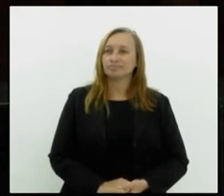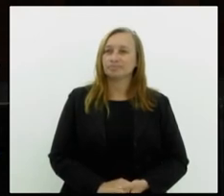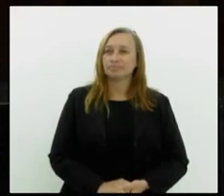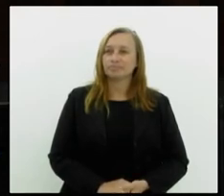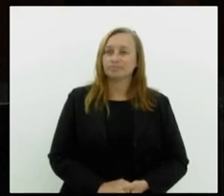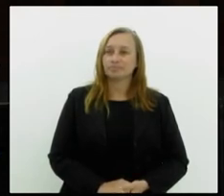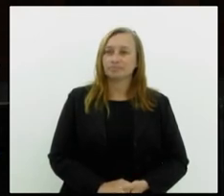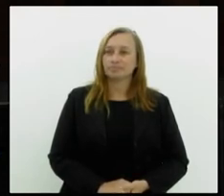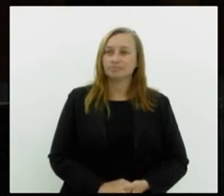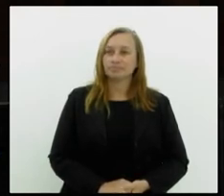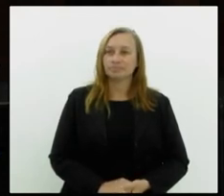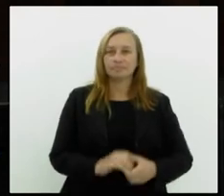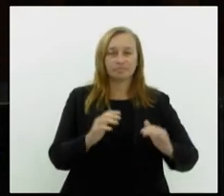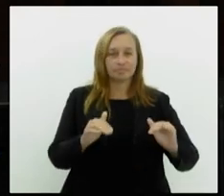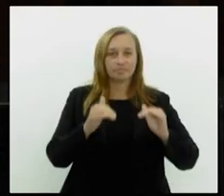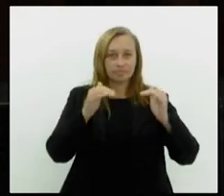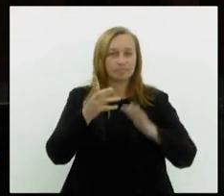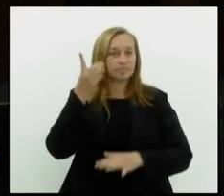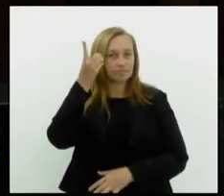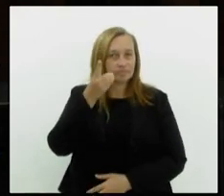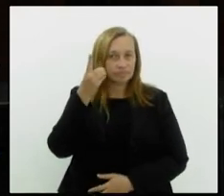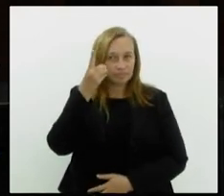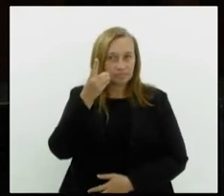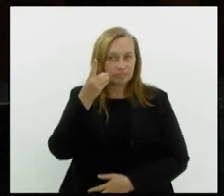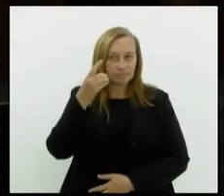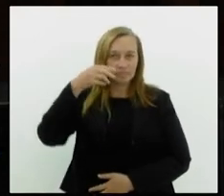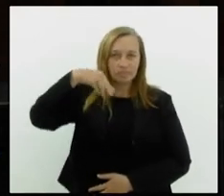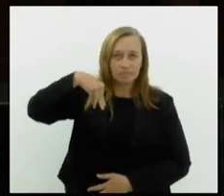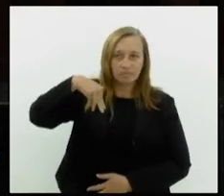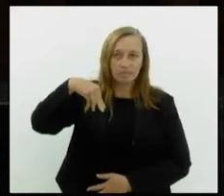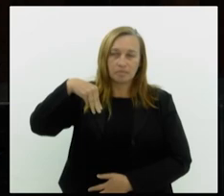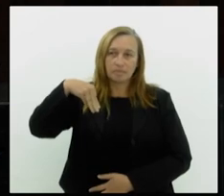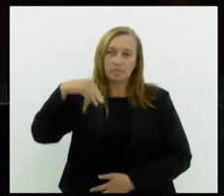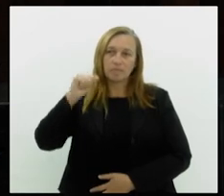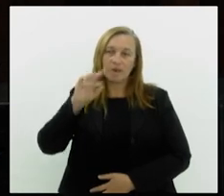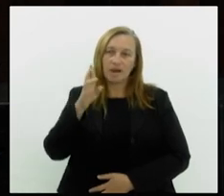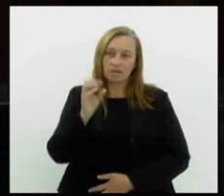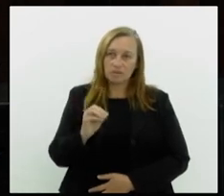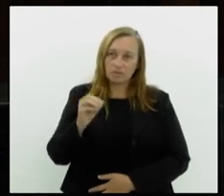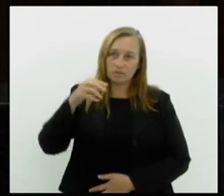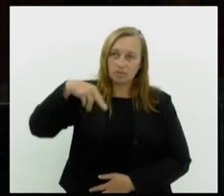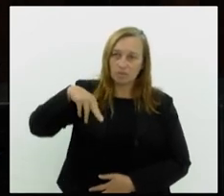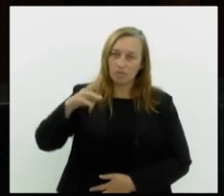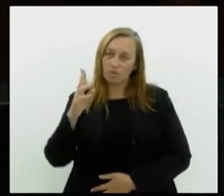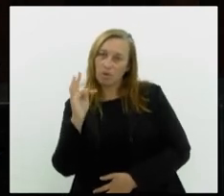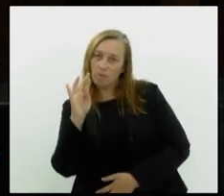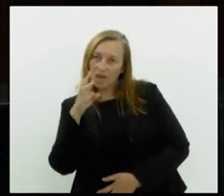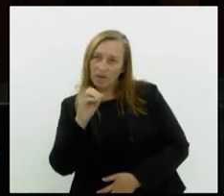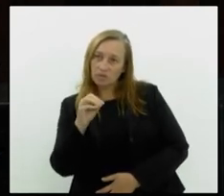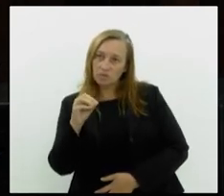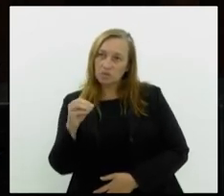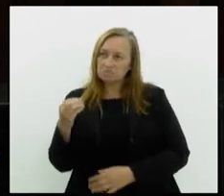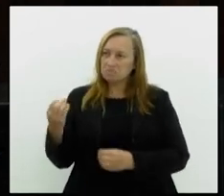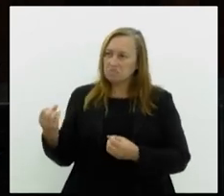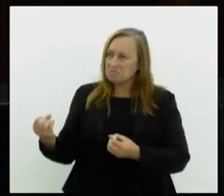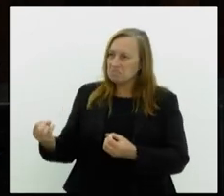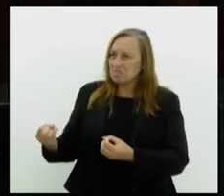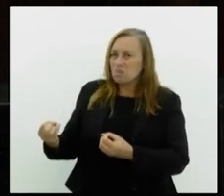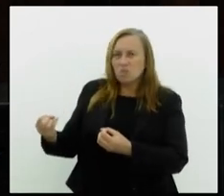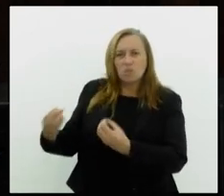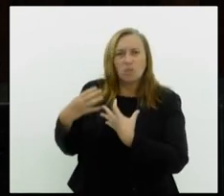Excelentíssimo deputado Márcio Galberto, que deu uma aula sobre